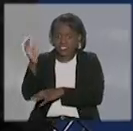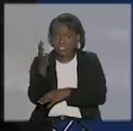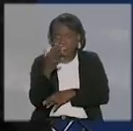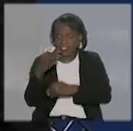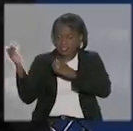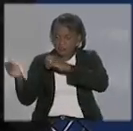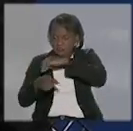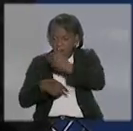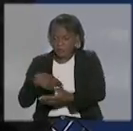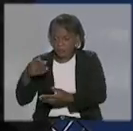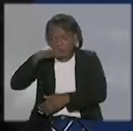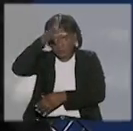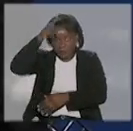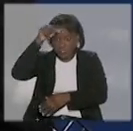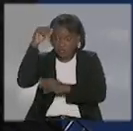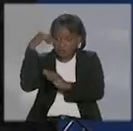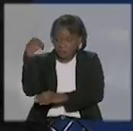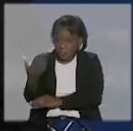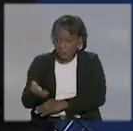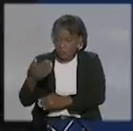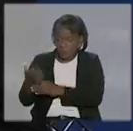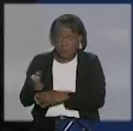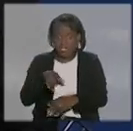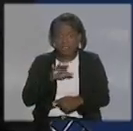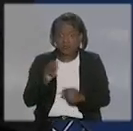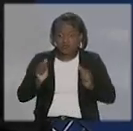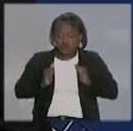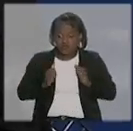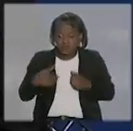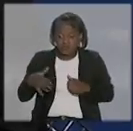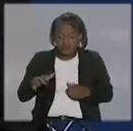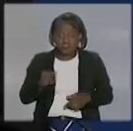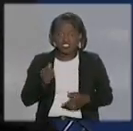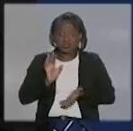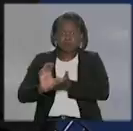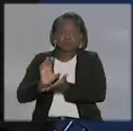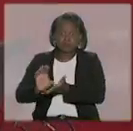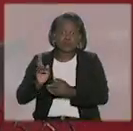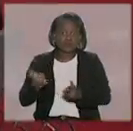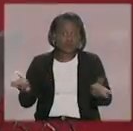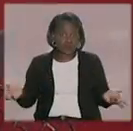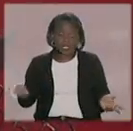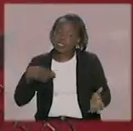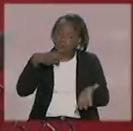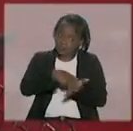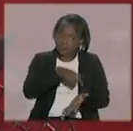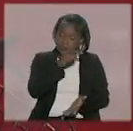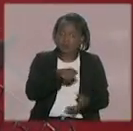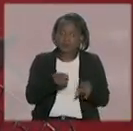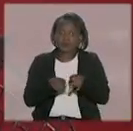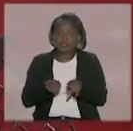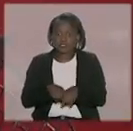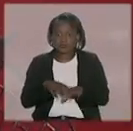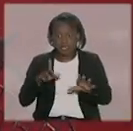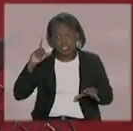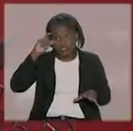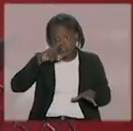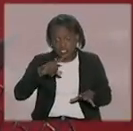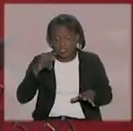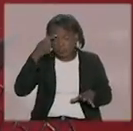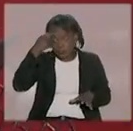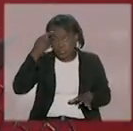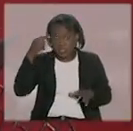desmatando a Amazônia, né, e não ter tomado medidas para parar aquele crédito. Agora, ainda é um desafio pensar